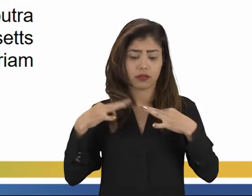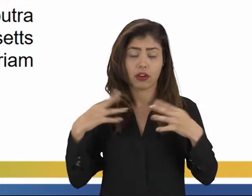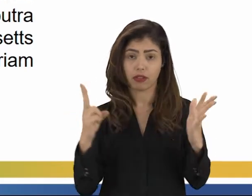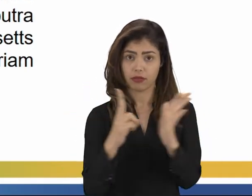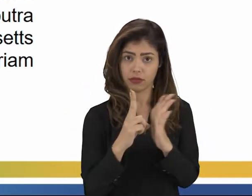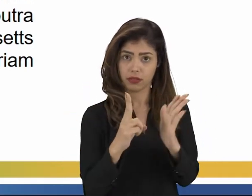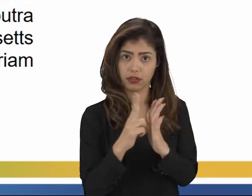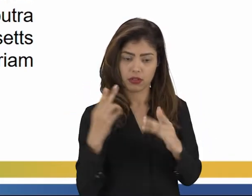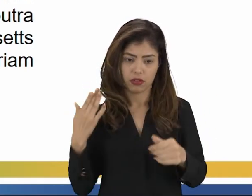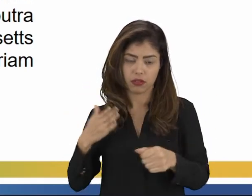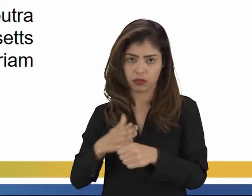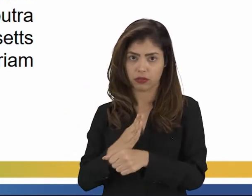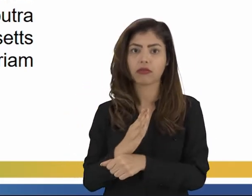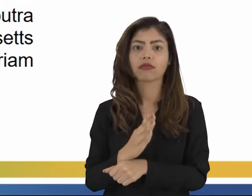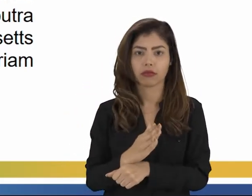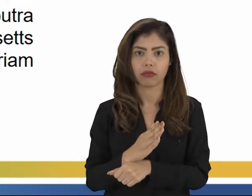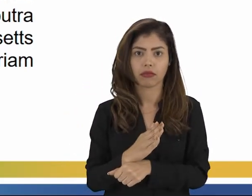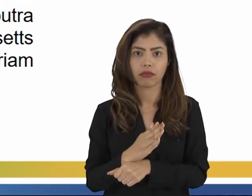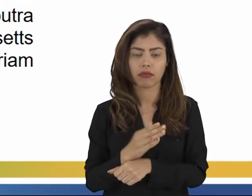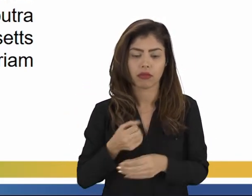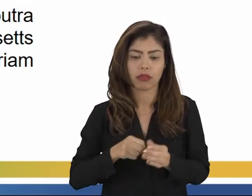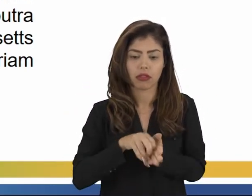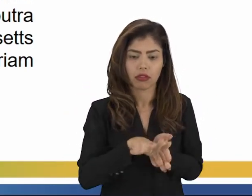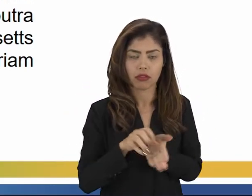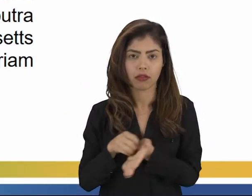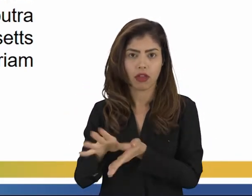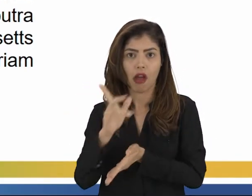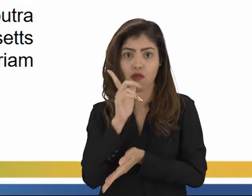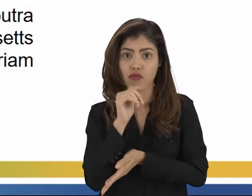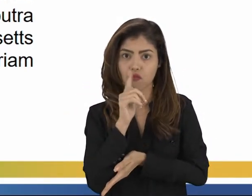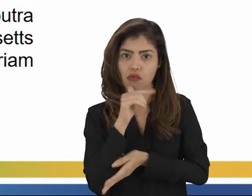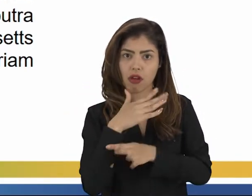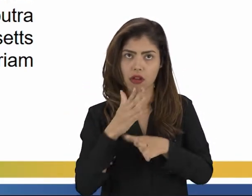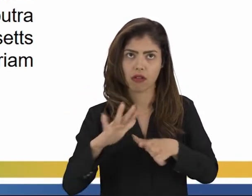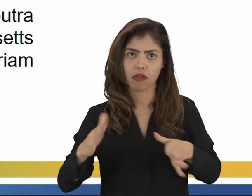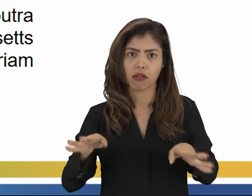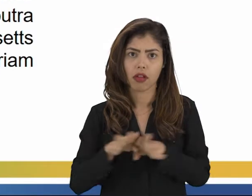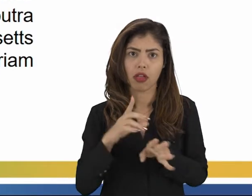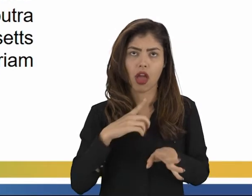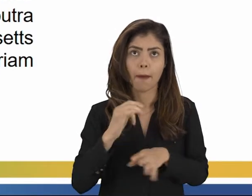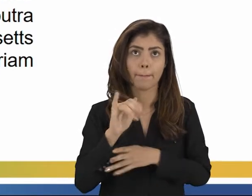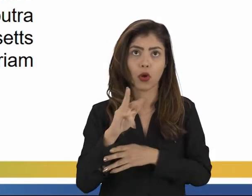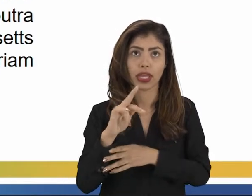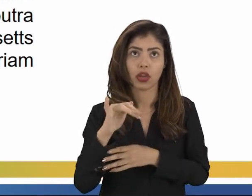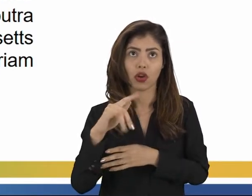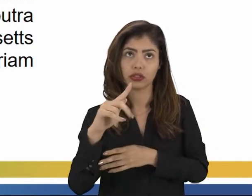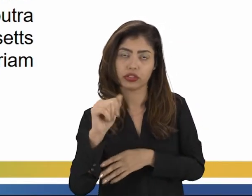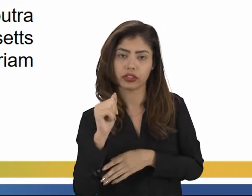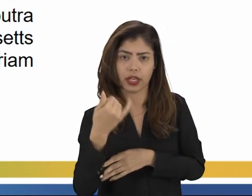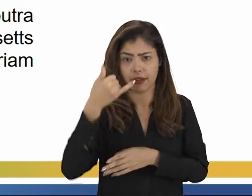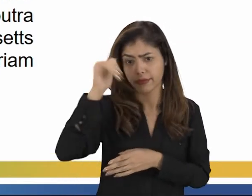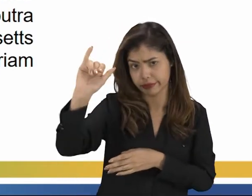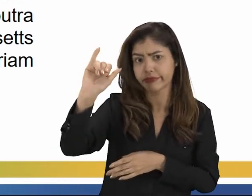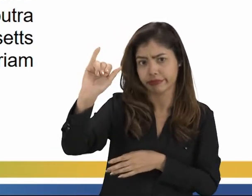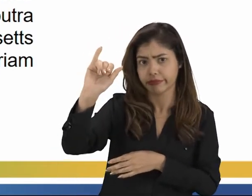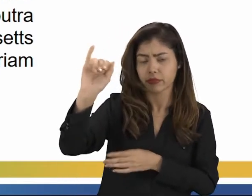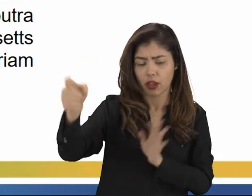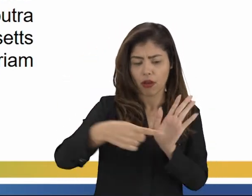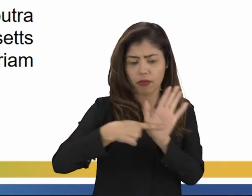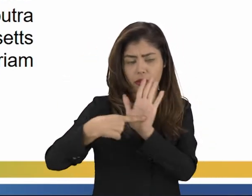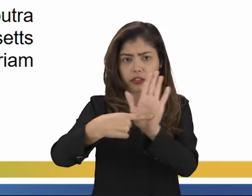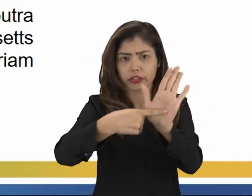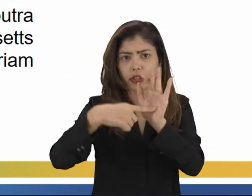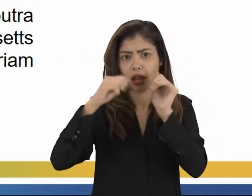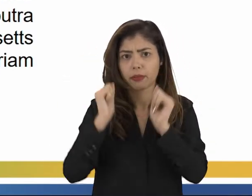índios, entraram na embarcação, jogaram aí dentro da água, meio que uma forma de boicote, evitando aí e demonstrando